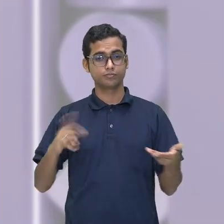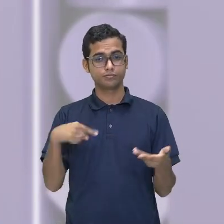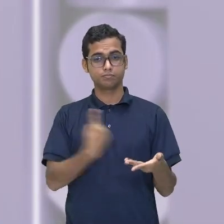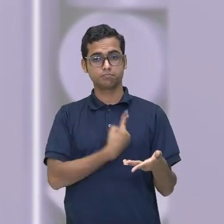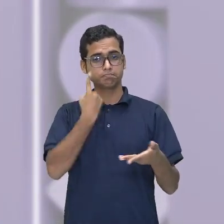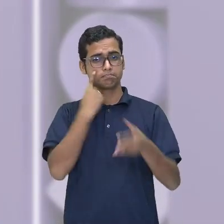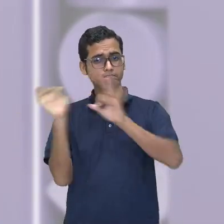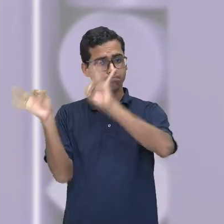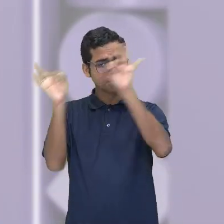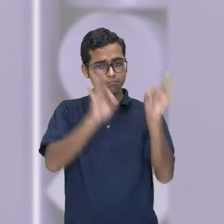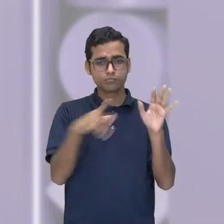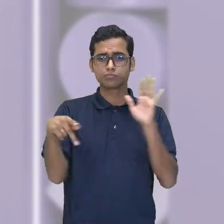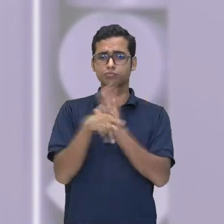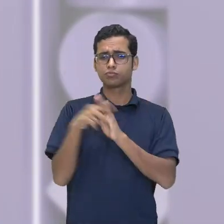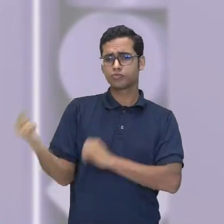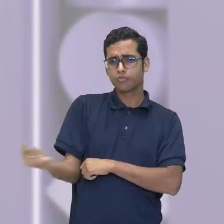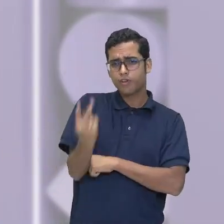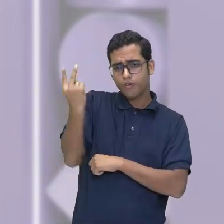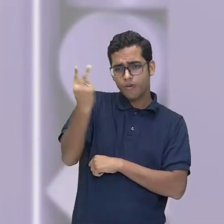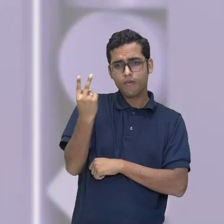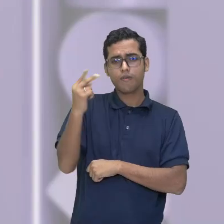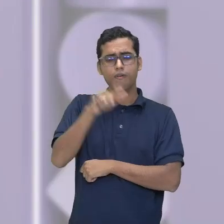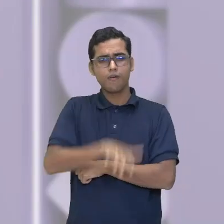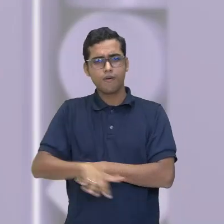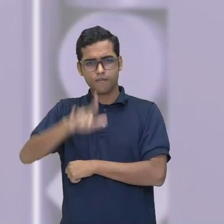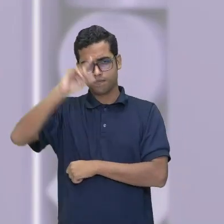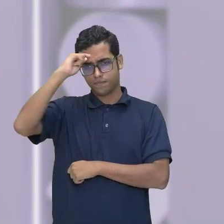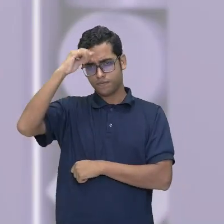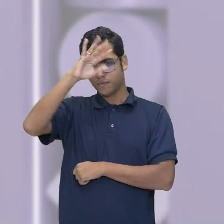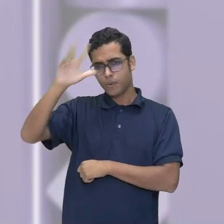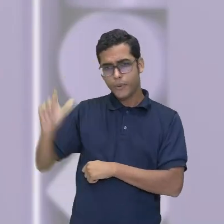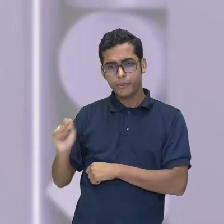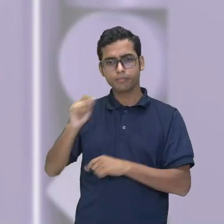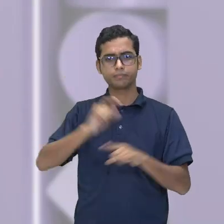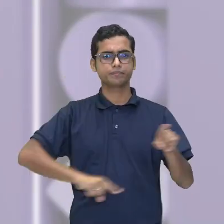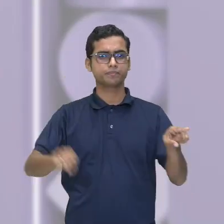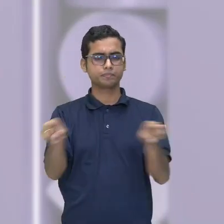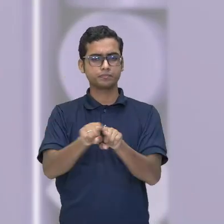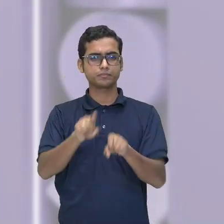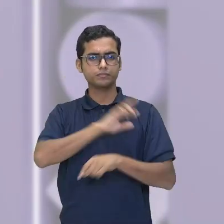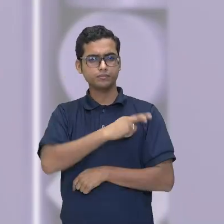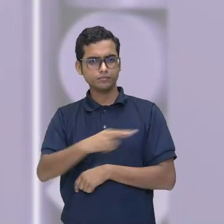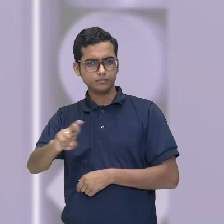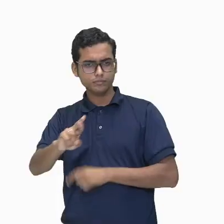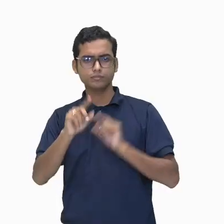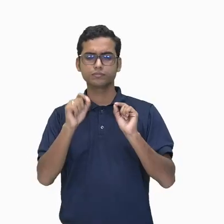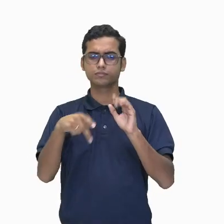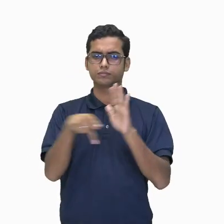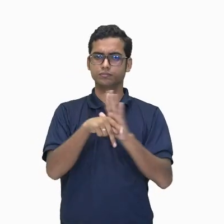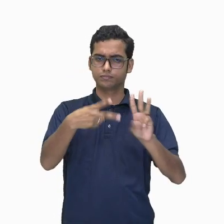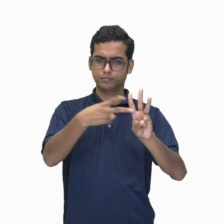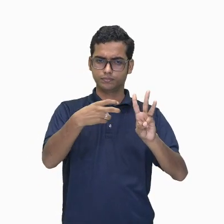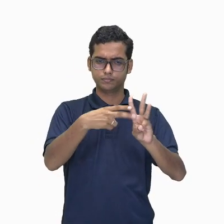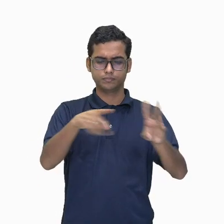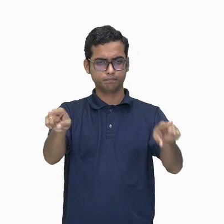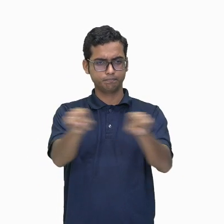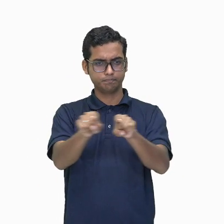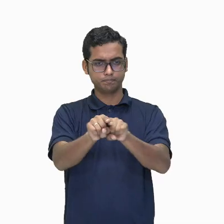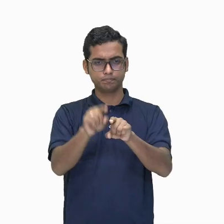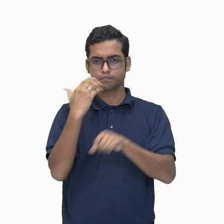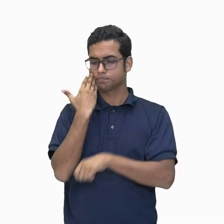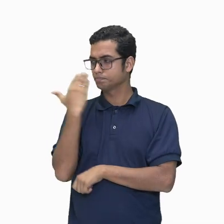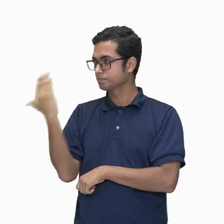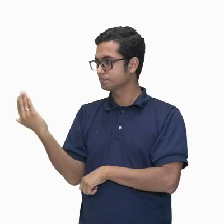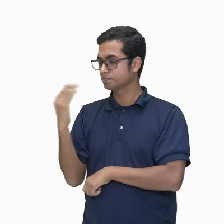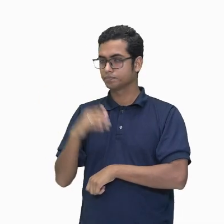pouco sobre os valores nas matrizes africanas e também nas religiões de matriz indígena. Os